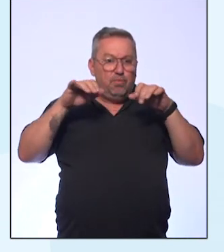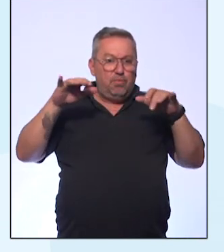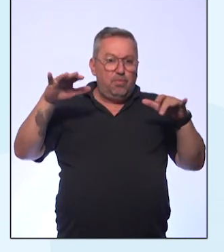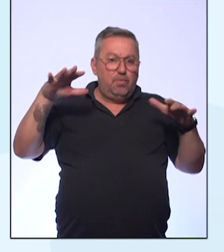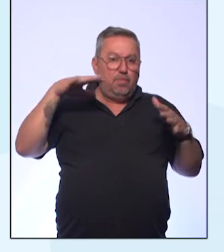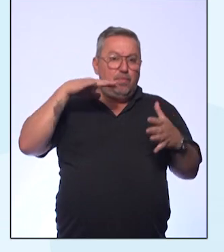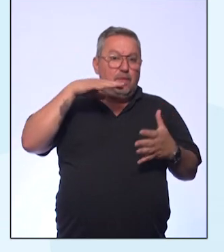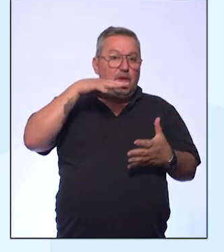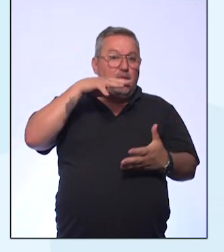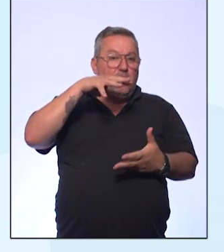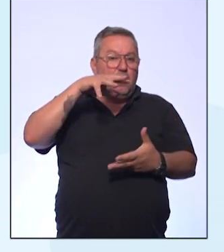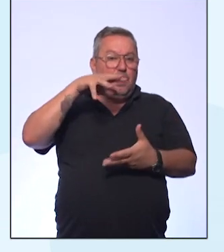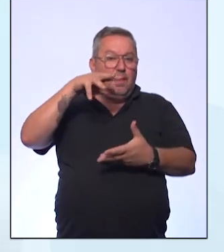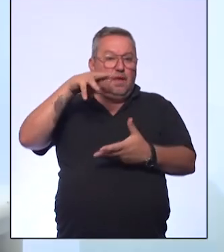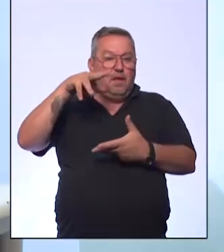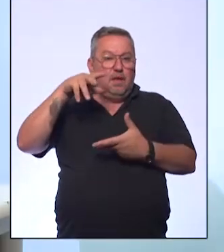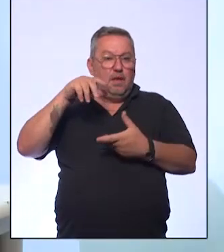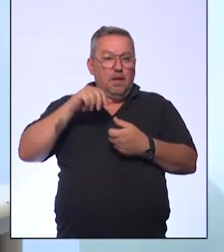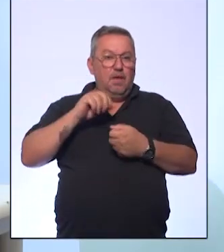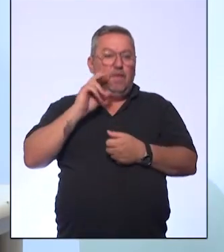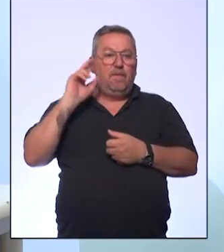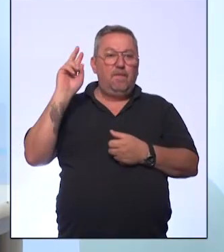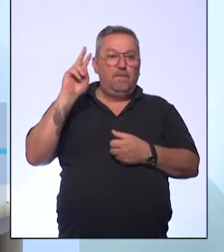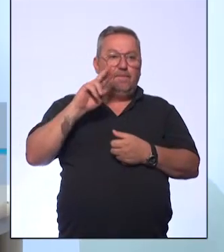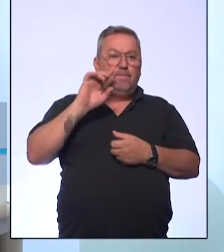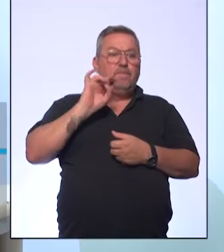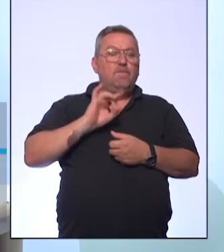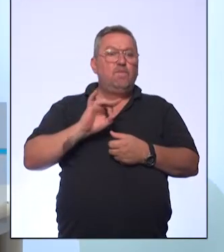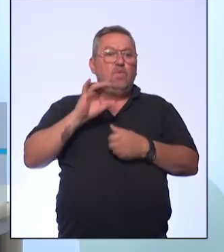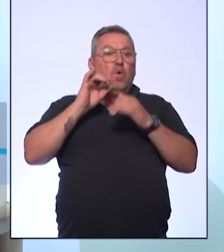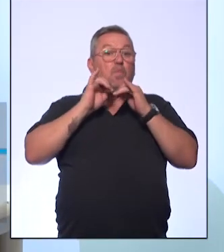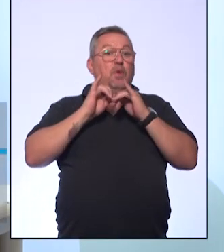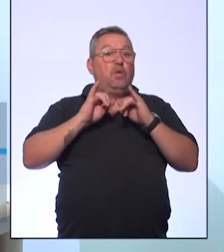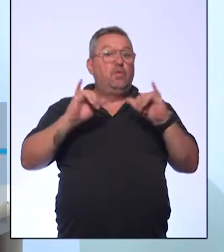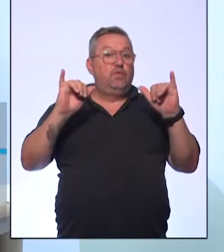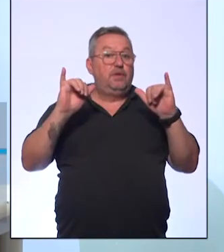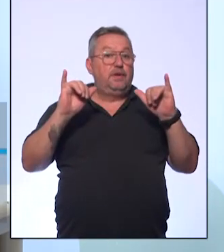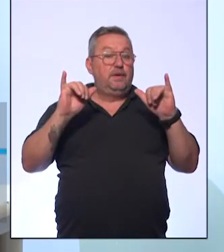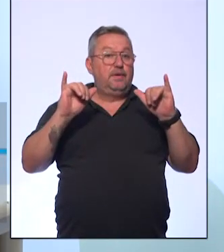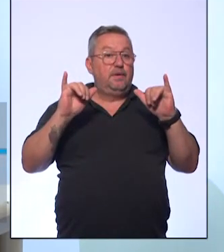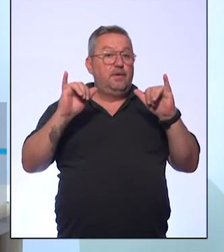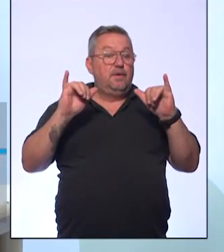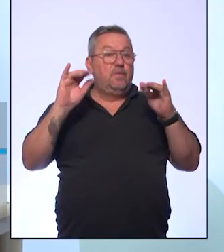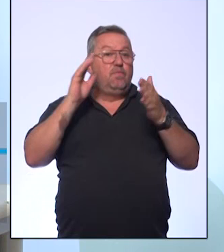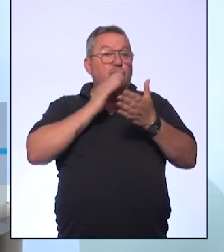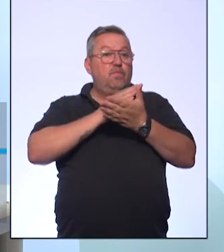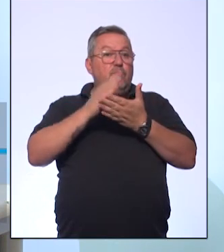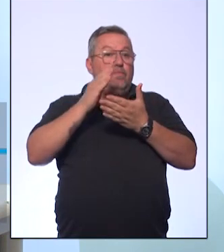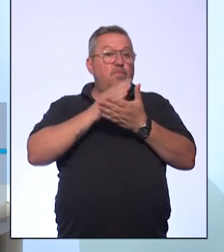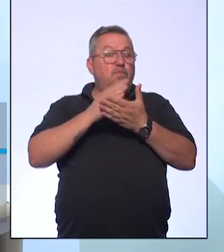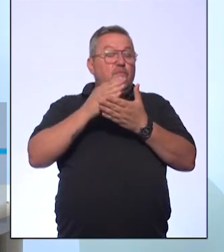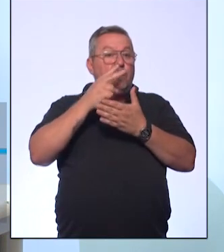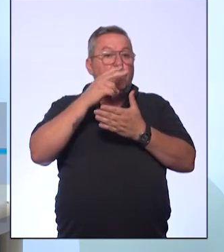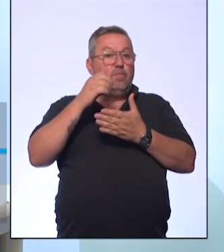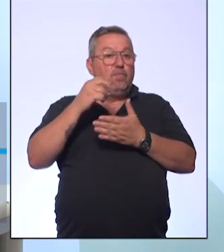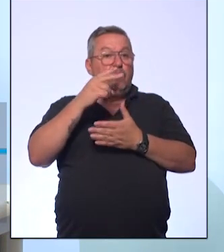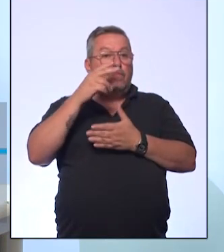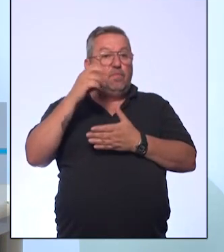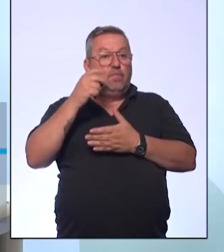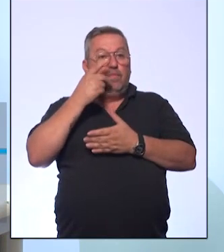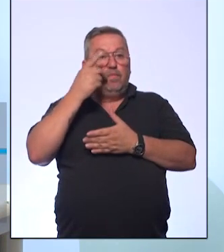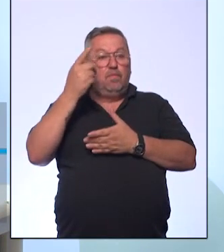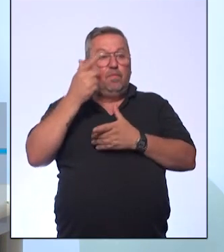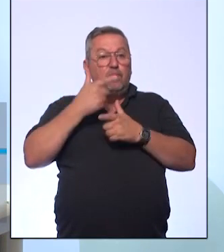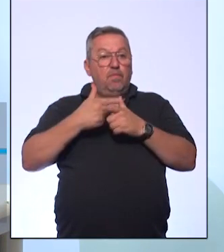pelo planeta. Então, olhem só, é uma notícia aí do comecinho do ano que fala sobre